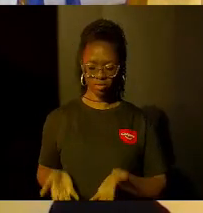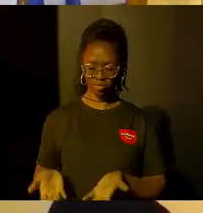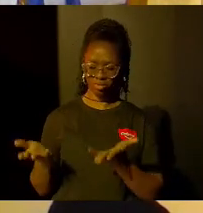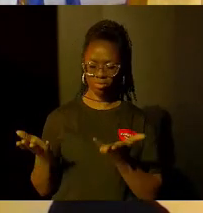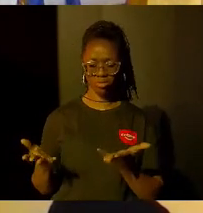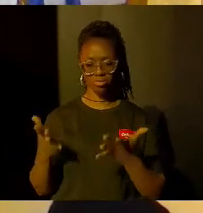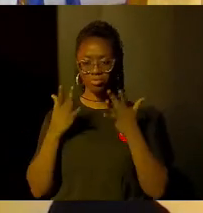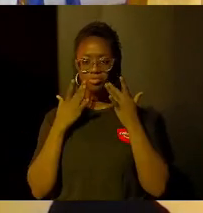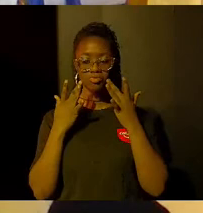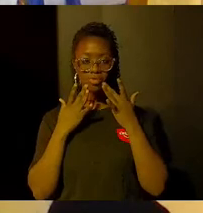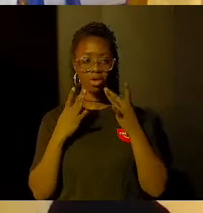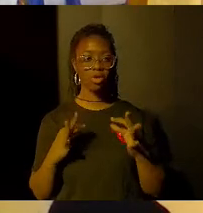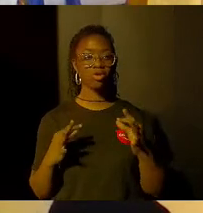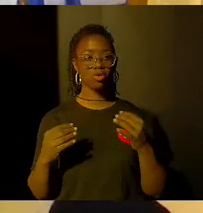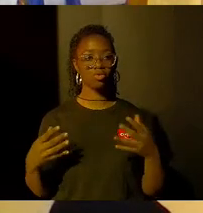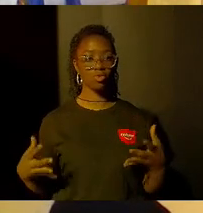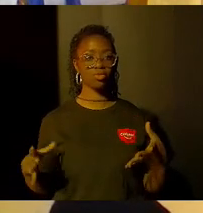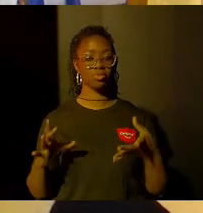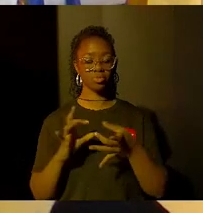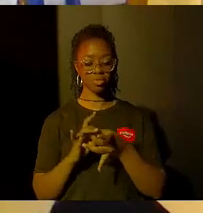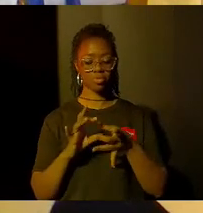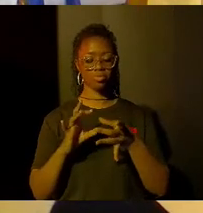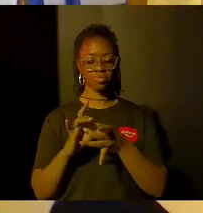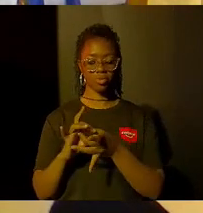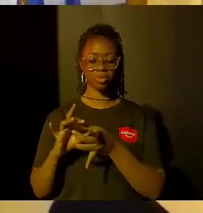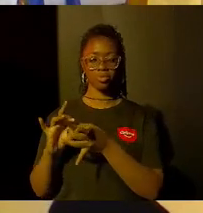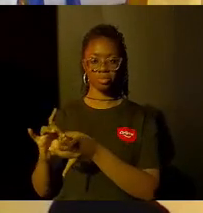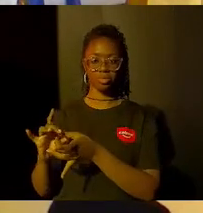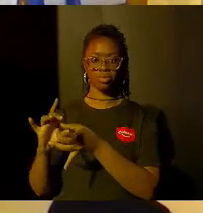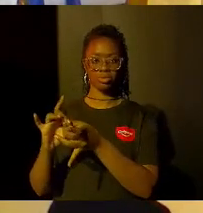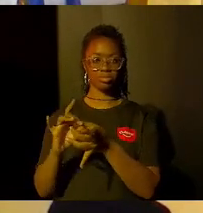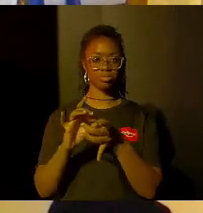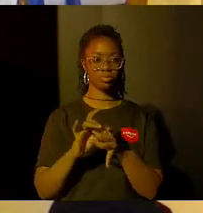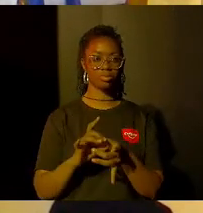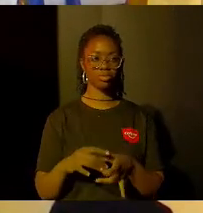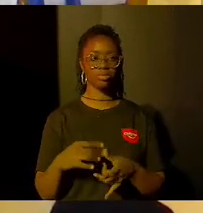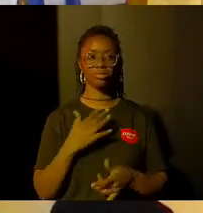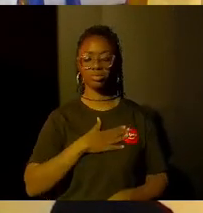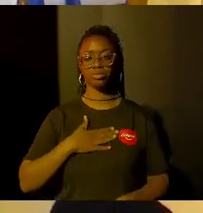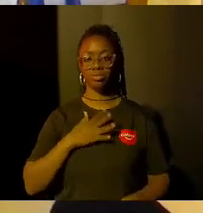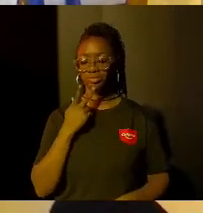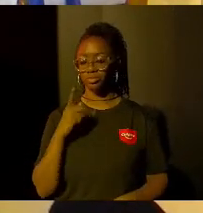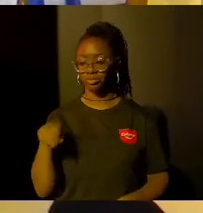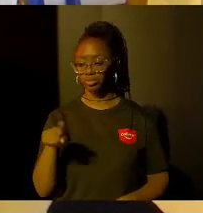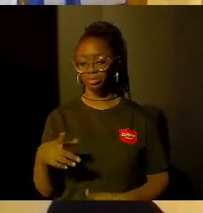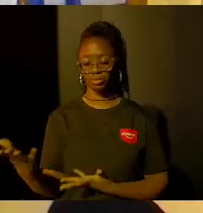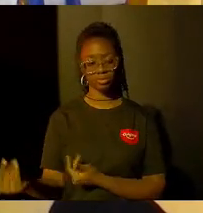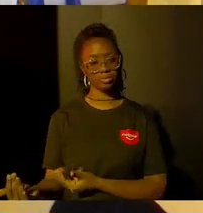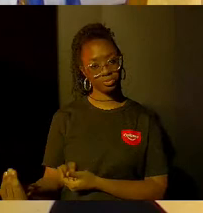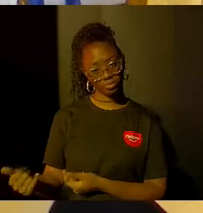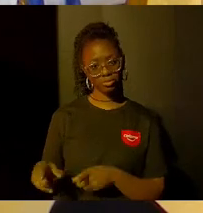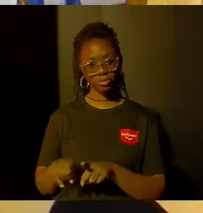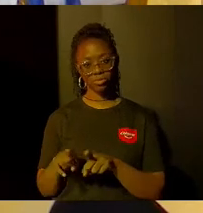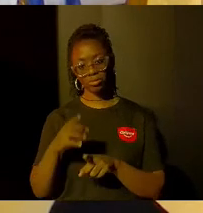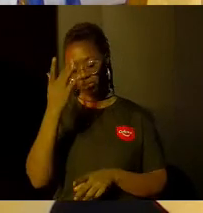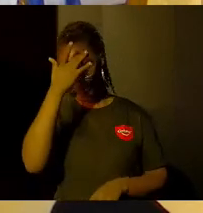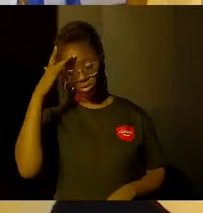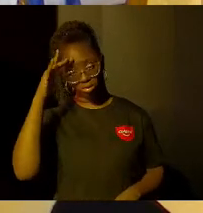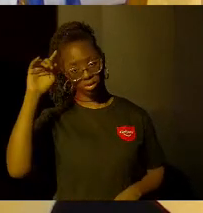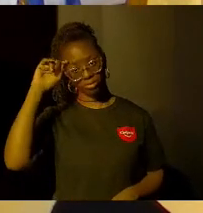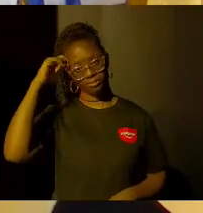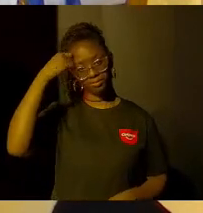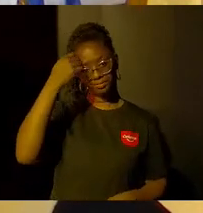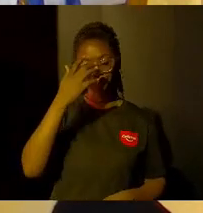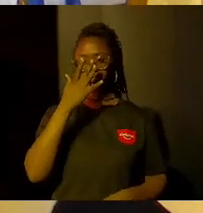tudo é uma teia e eu gosto de falar isso quando eu tô conversando com Juventude ou com pessoas pretas ou pessoas não pretas